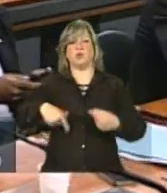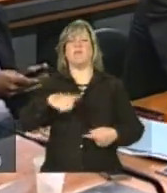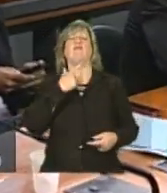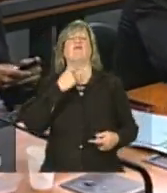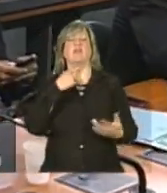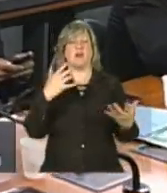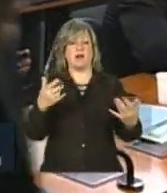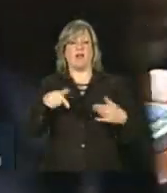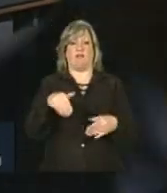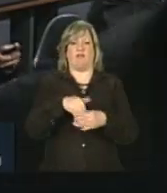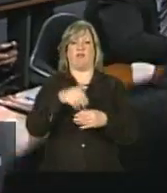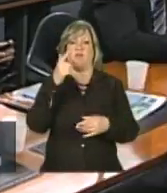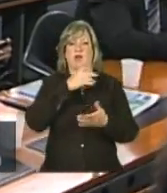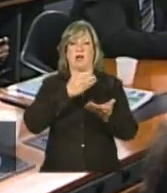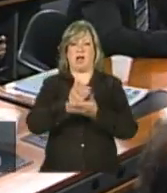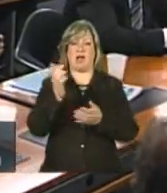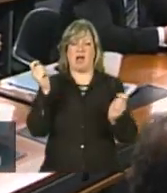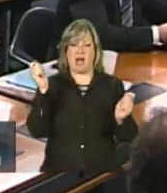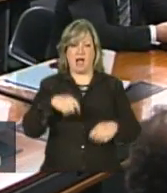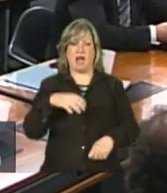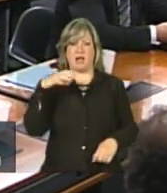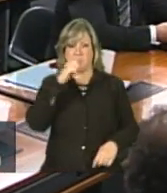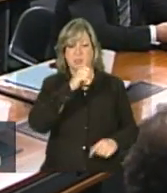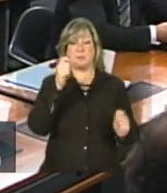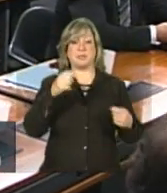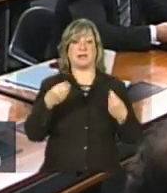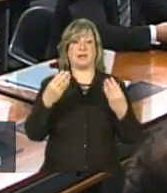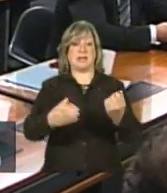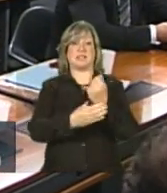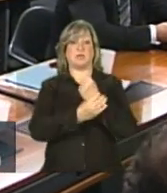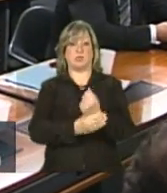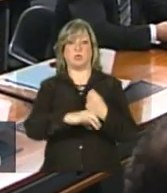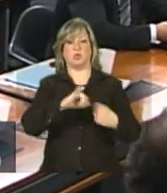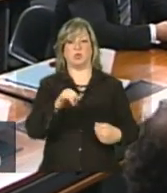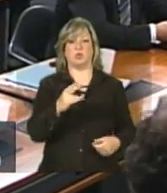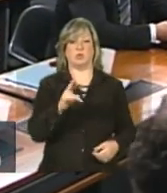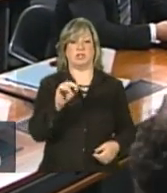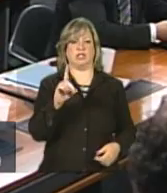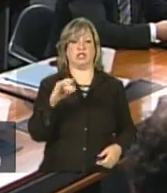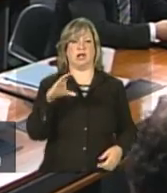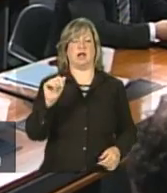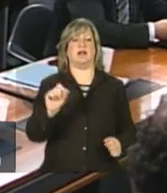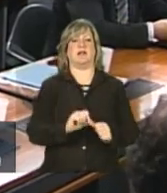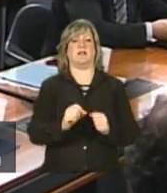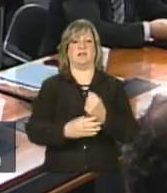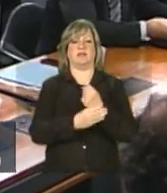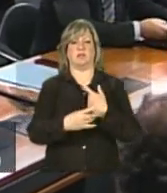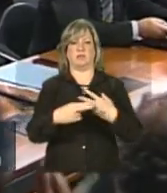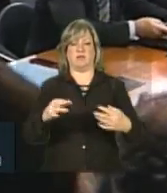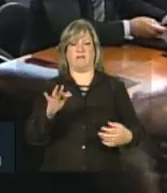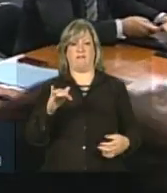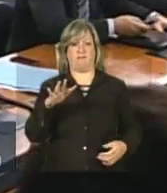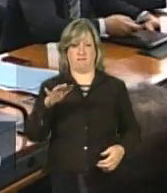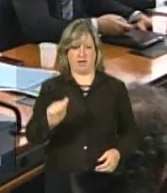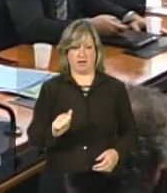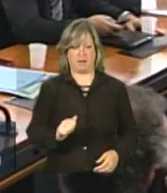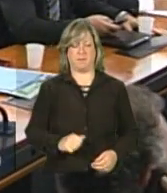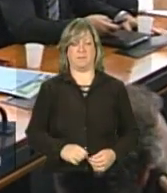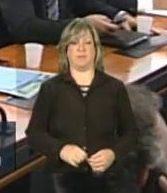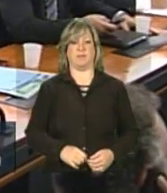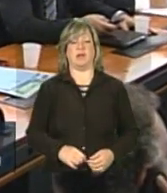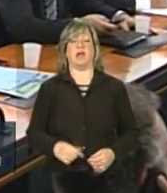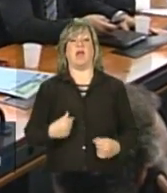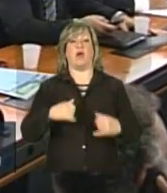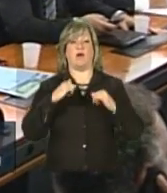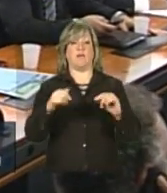votado rapidamente, de modo que possa dar segurança jurídica à preparação do Mundial da FIFA. Eu diria, senhor presidente, que